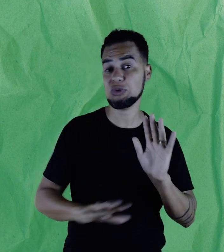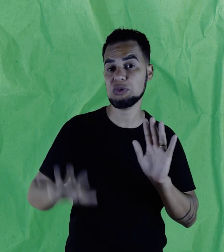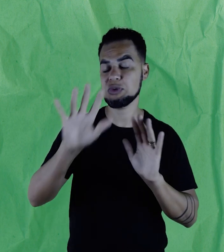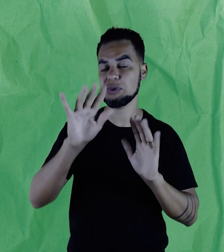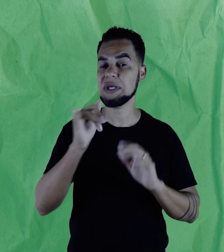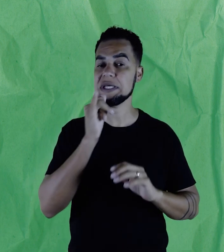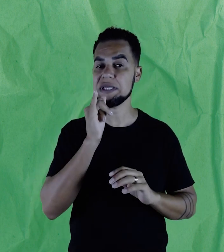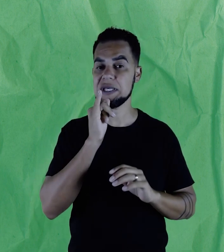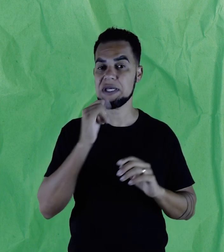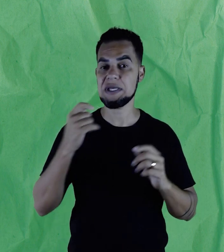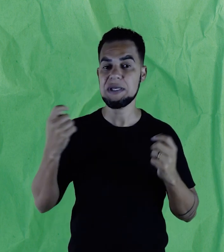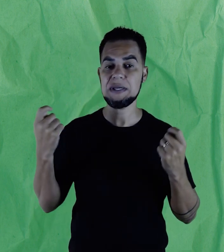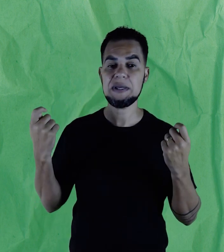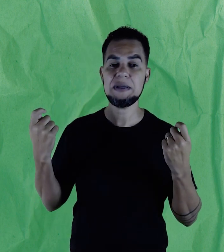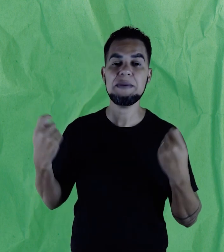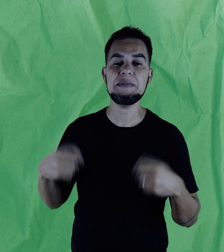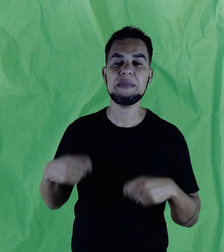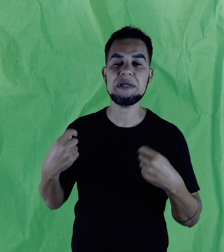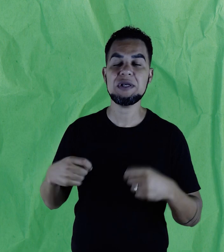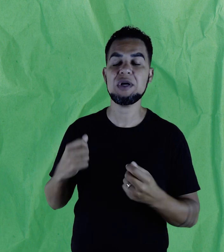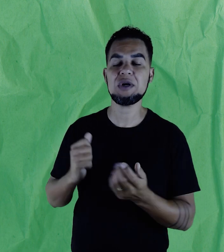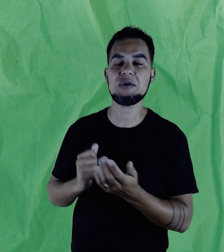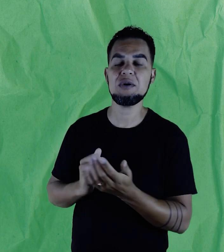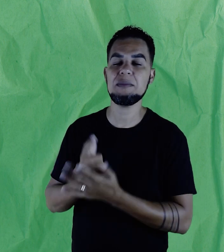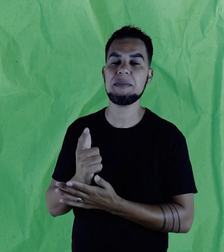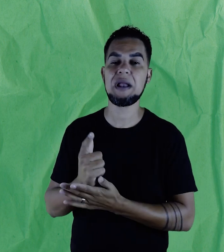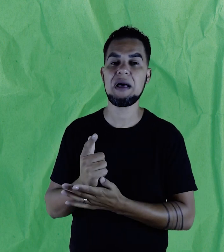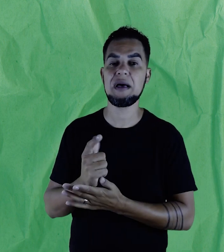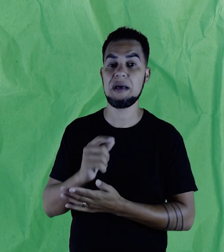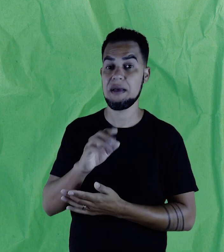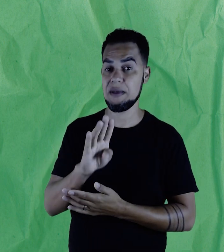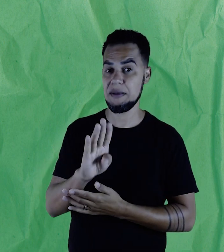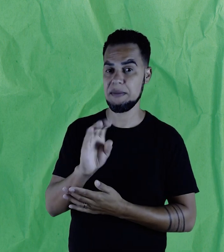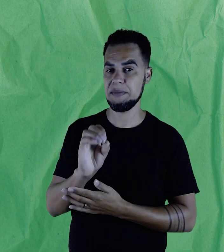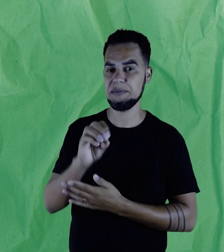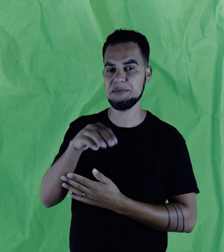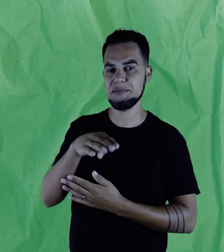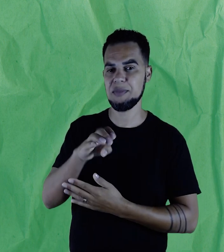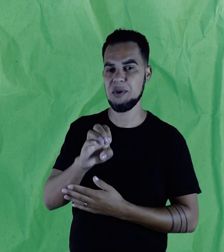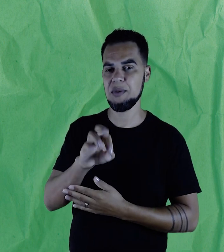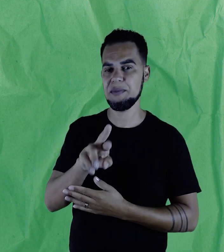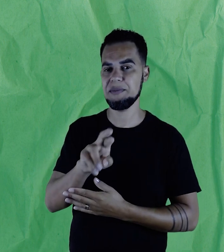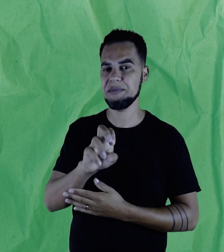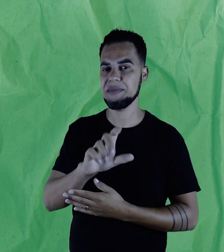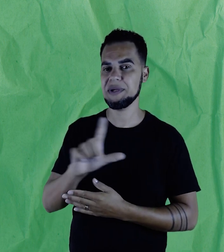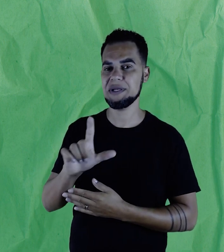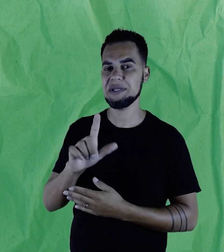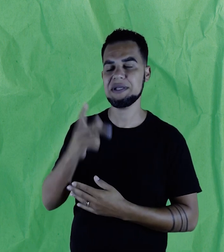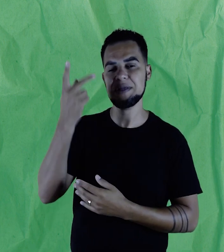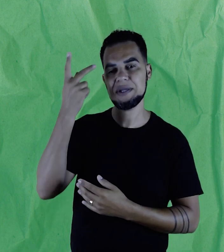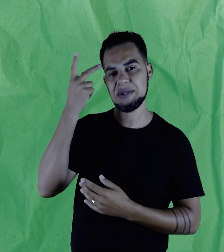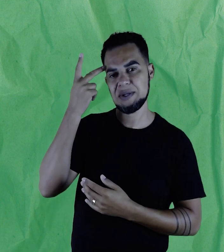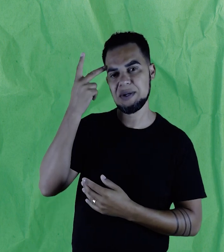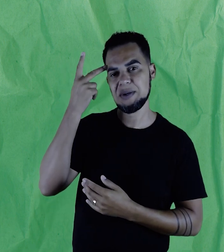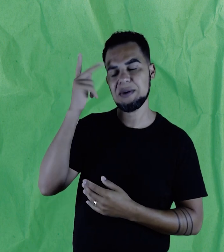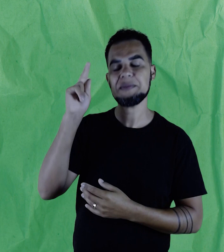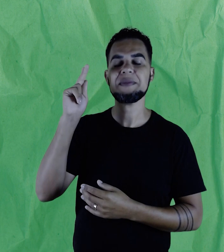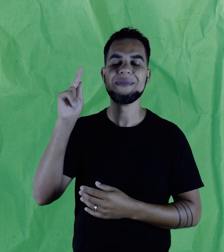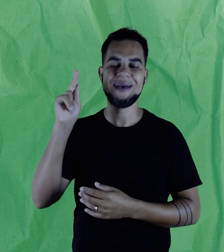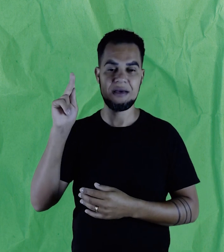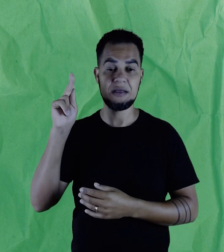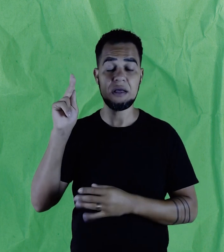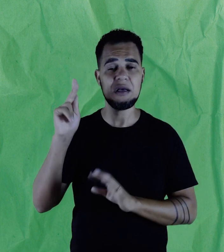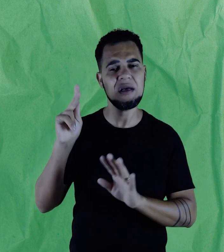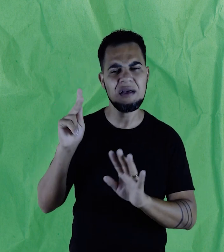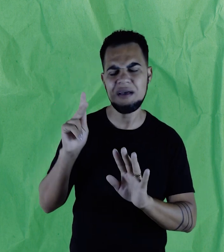exemplo aí, ó, preciso comprar Bombril para para o teto que comprei para viver. Então,